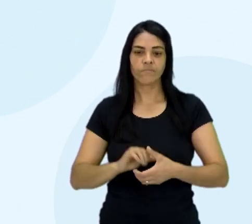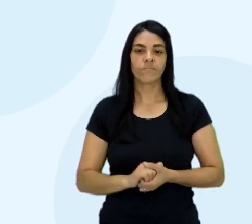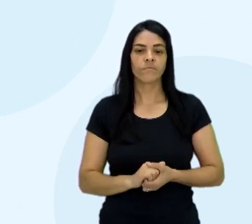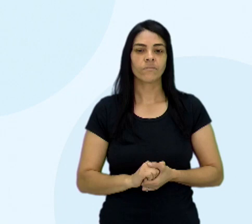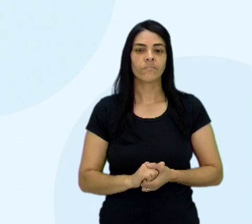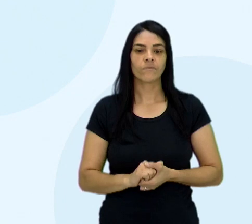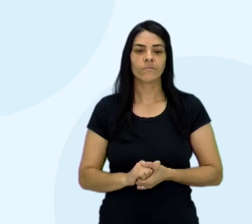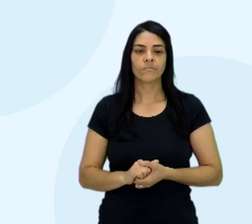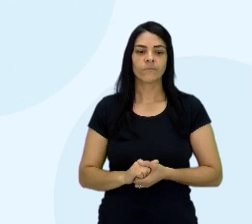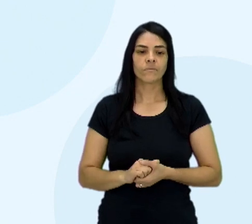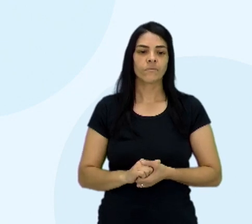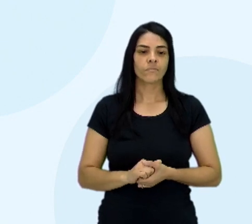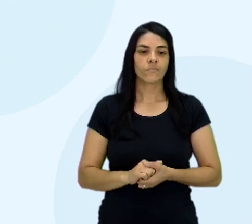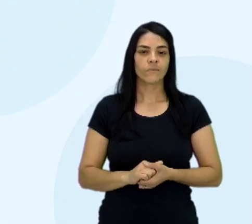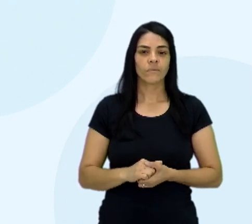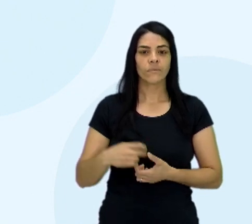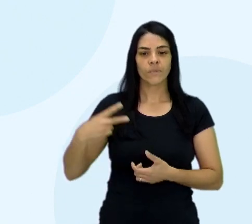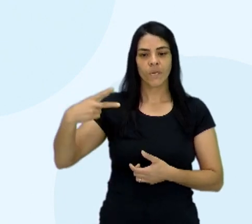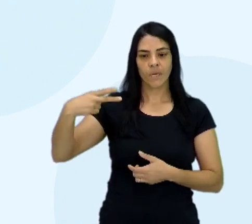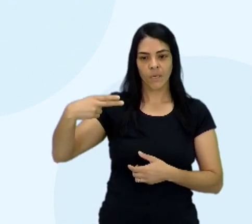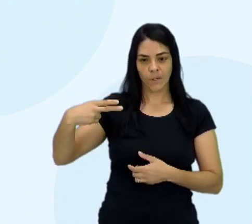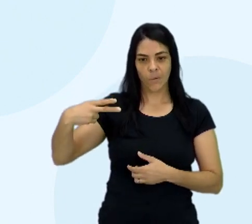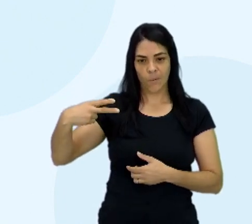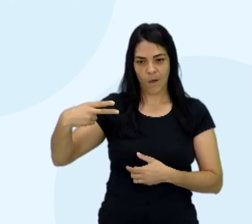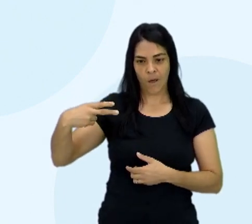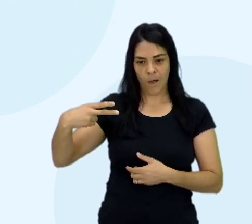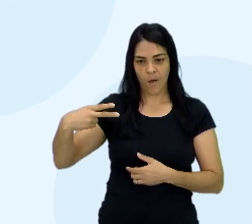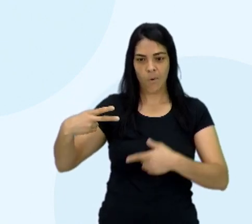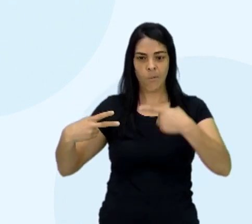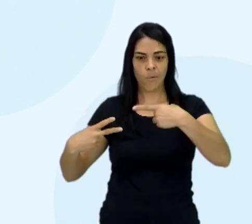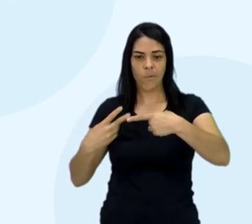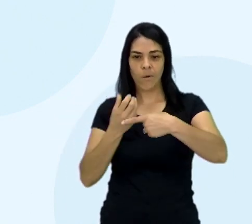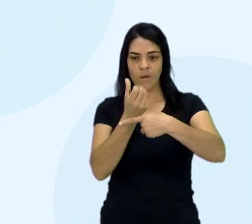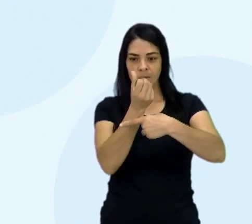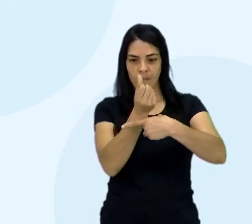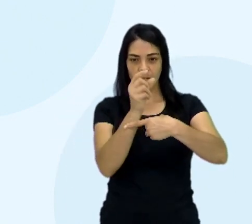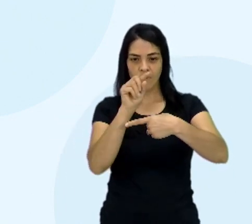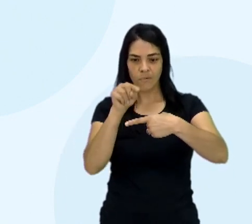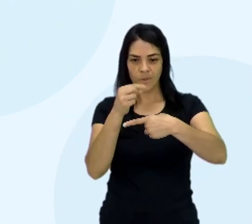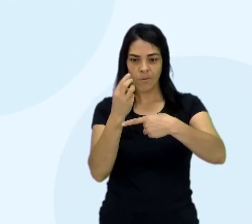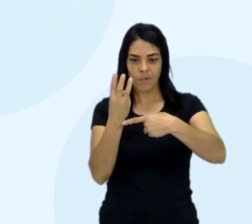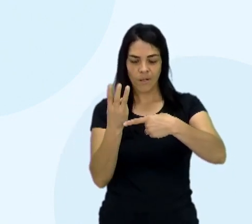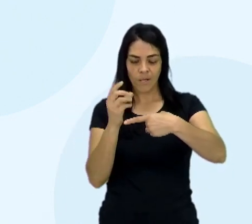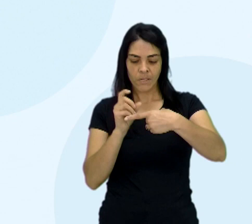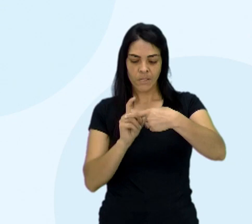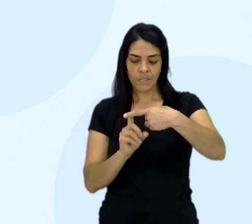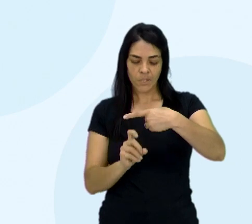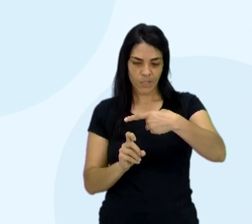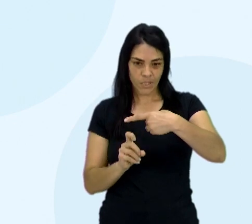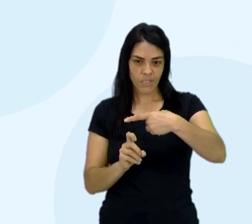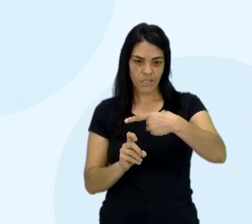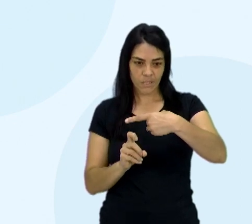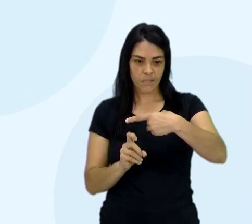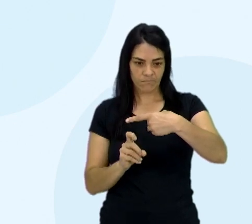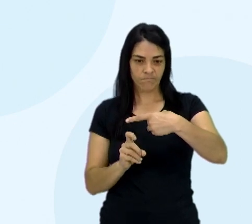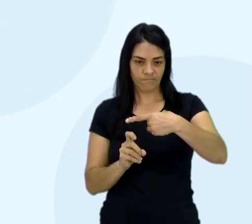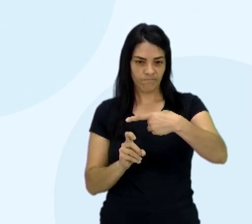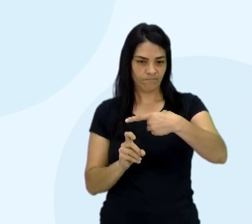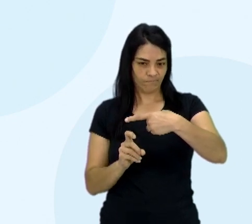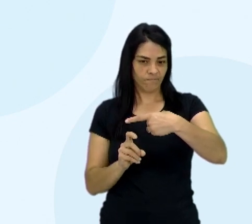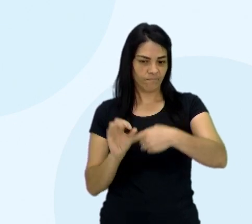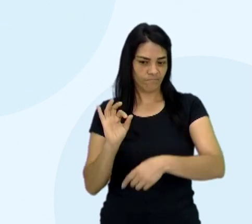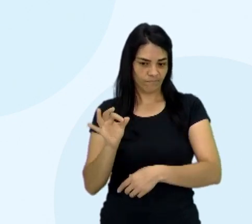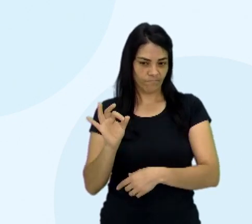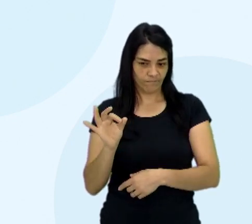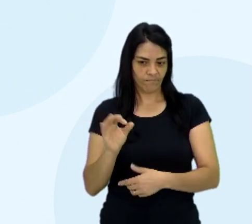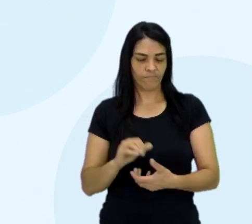então este número aqui tem que ser a mesma quantidade de vezes menor que este. Então, basta fazer isso aqui por regra de